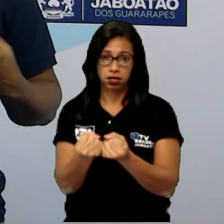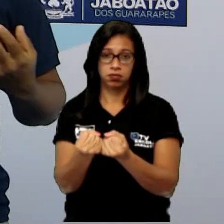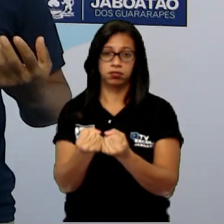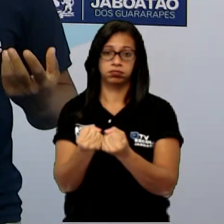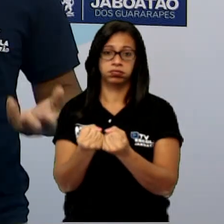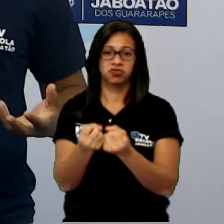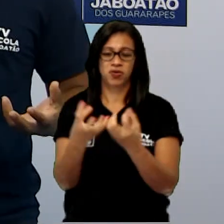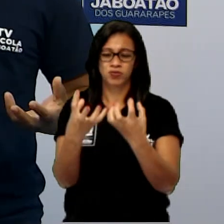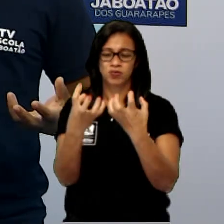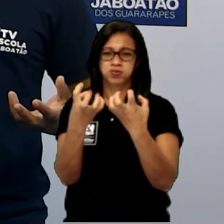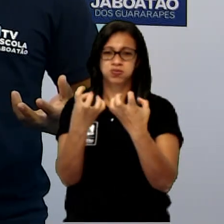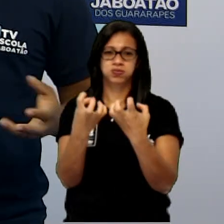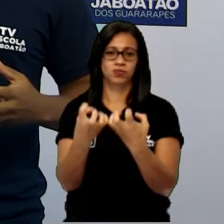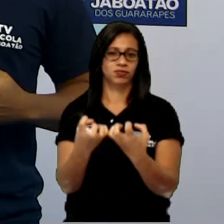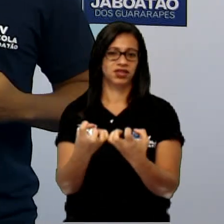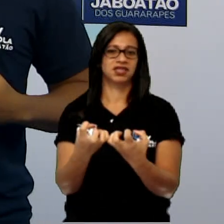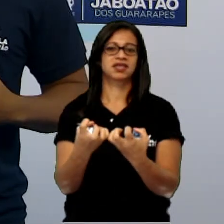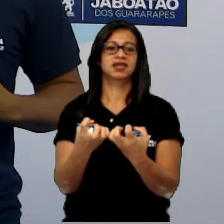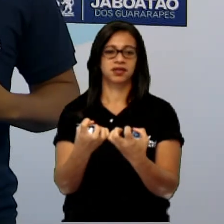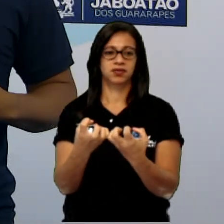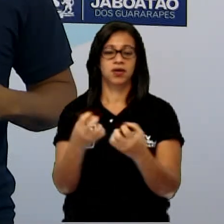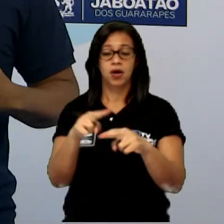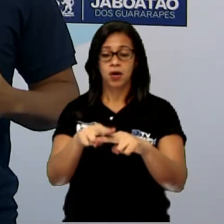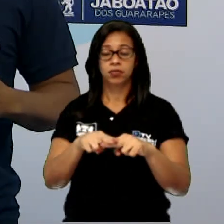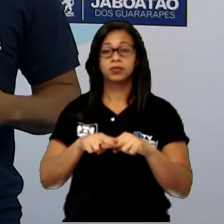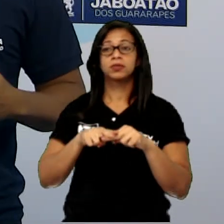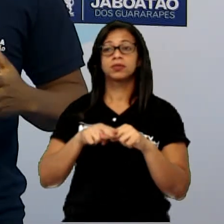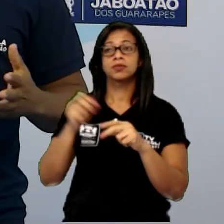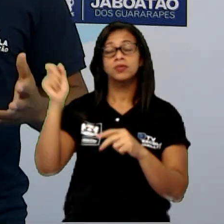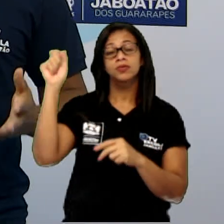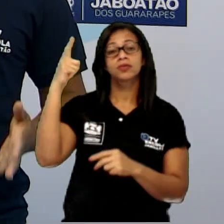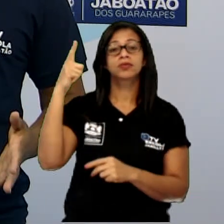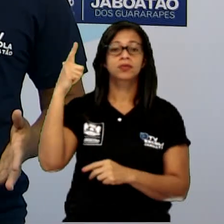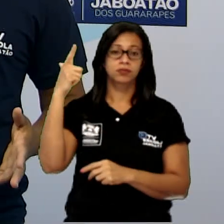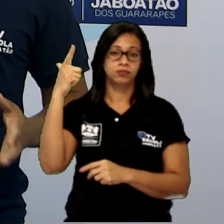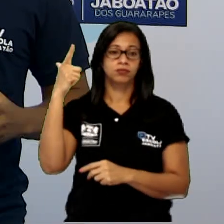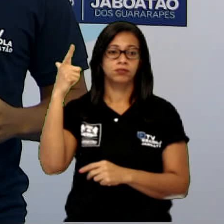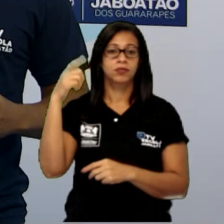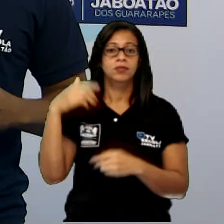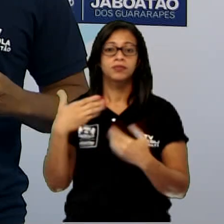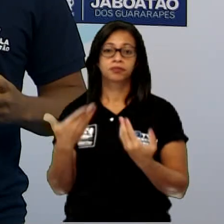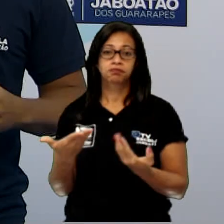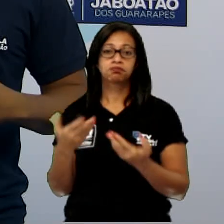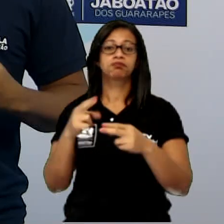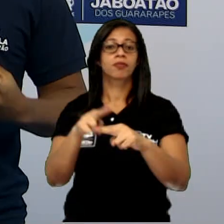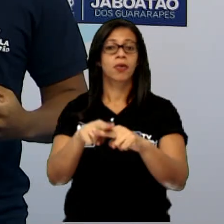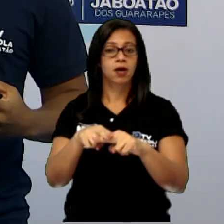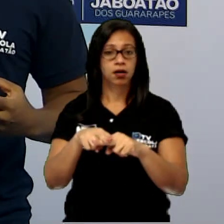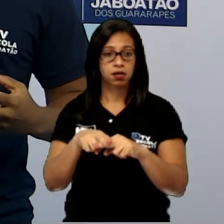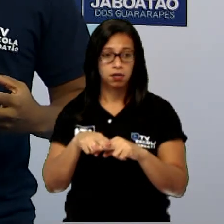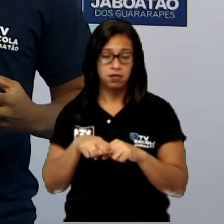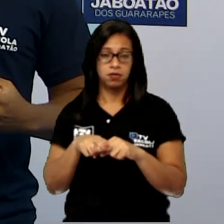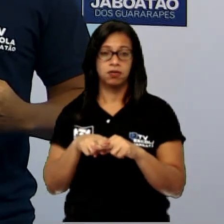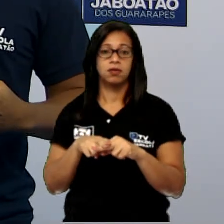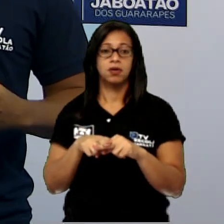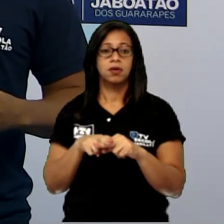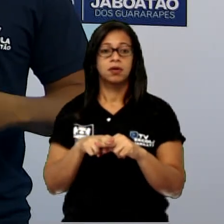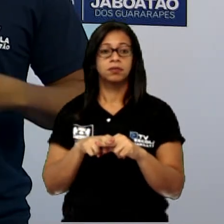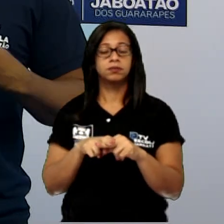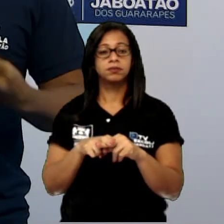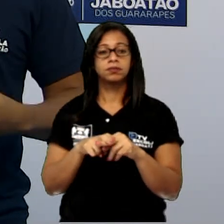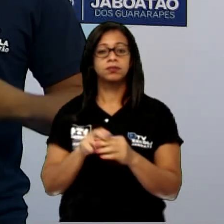em regiões de deserto. E por isso o solo calcário ele não é propício